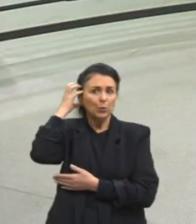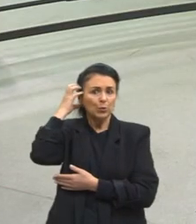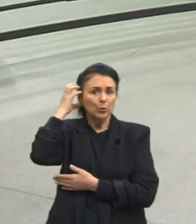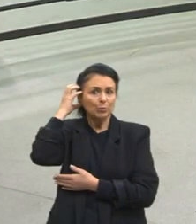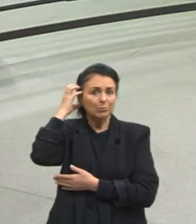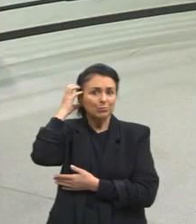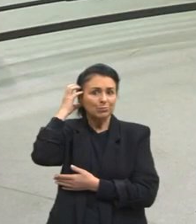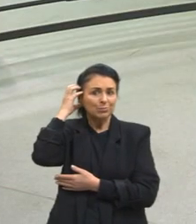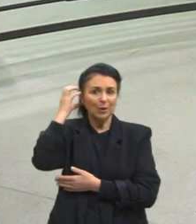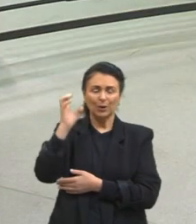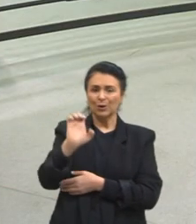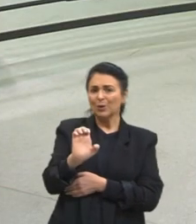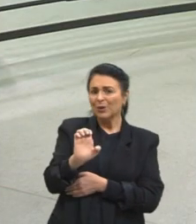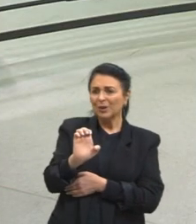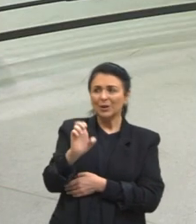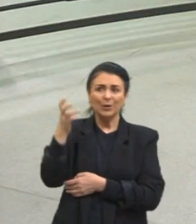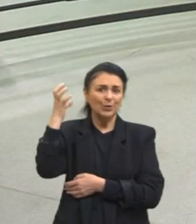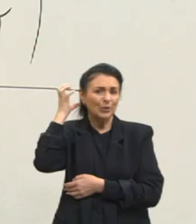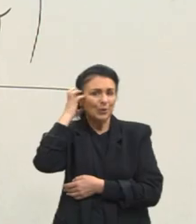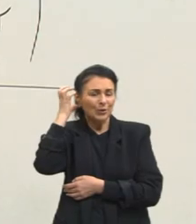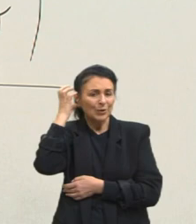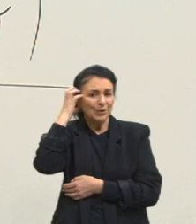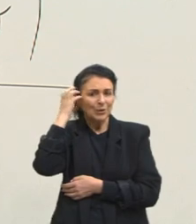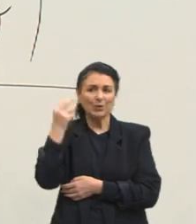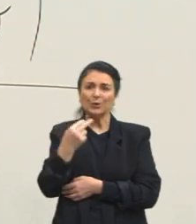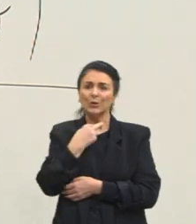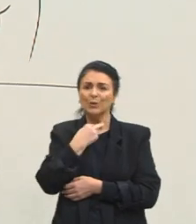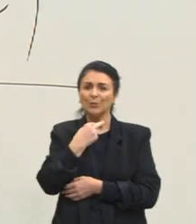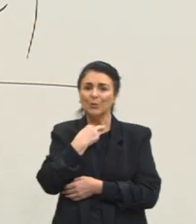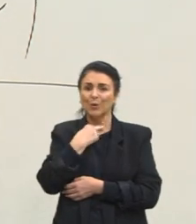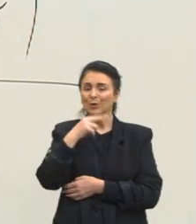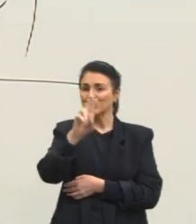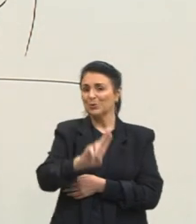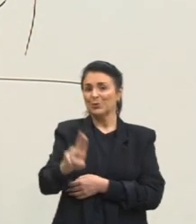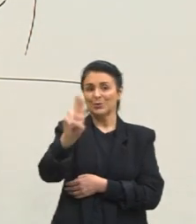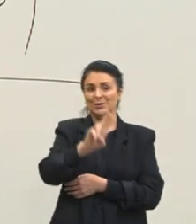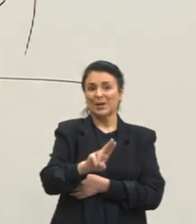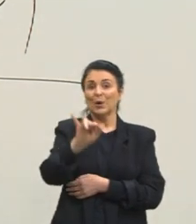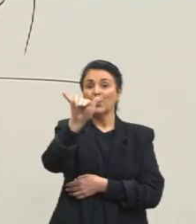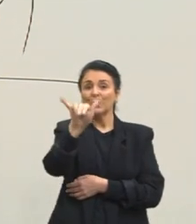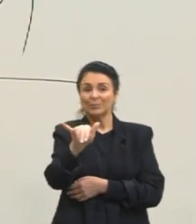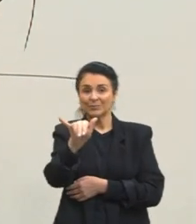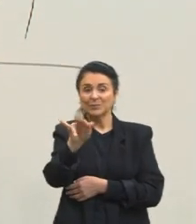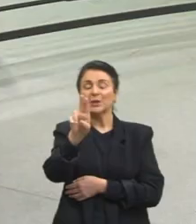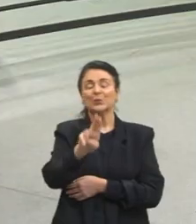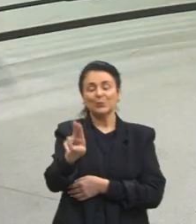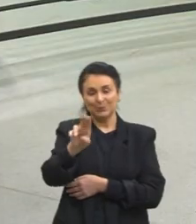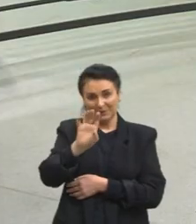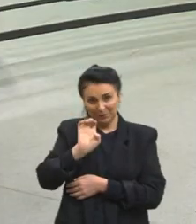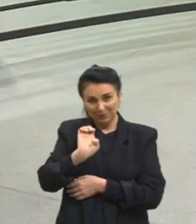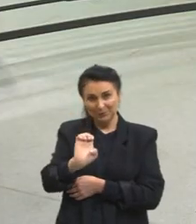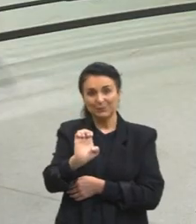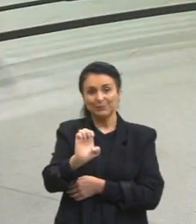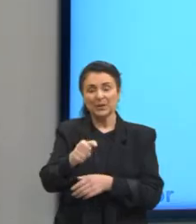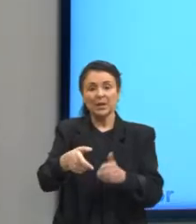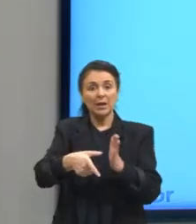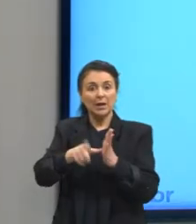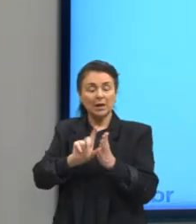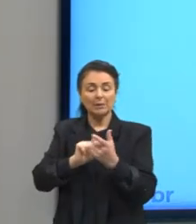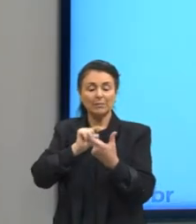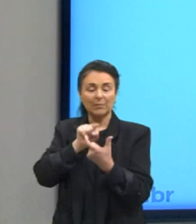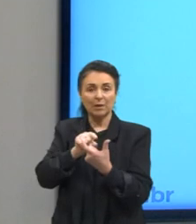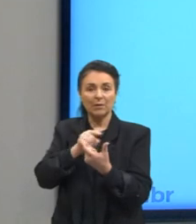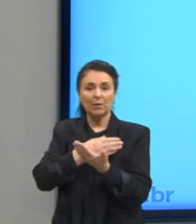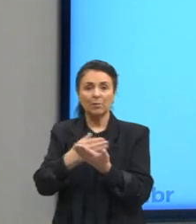a repetição eu não posso utilizar o e grega e vou utilizar o e tá antes de palavras que